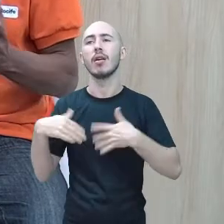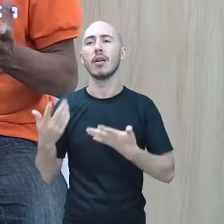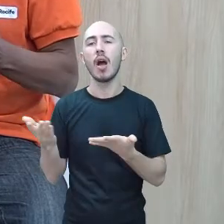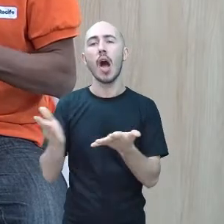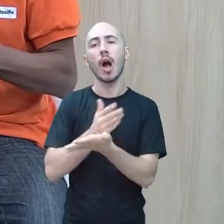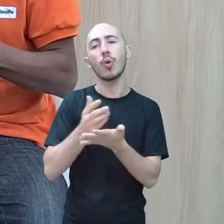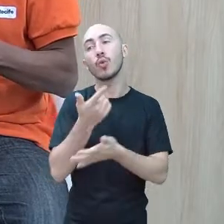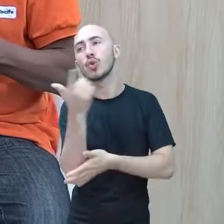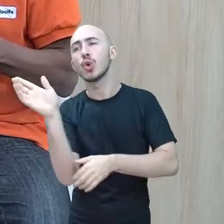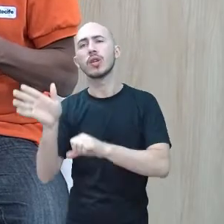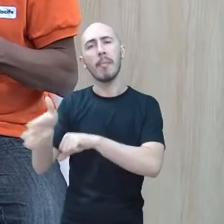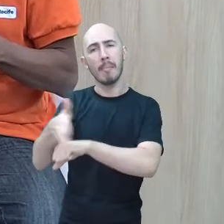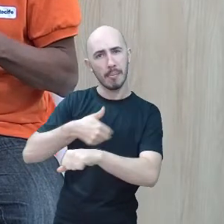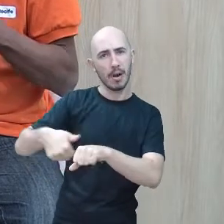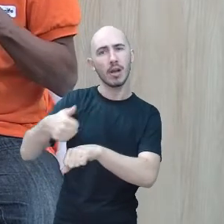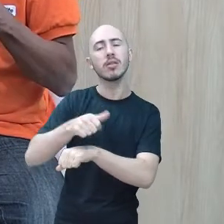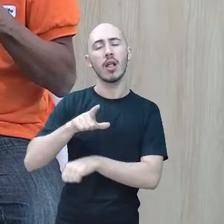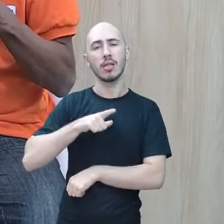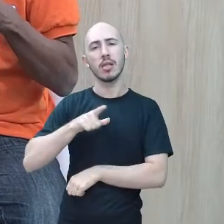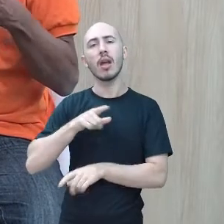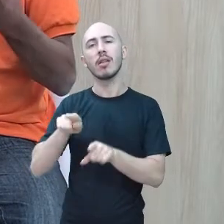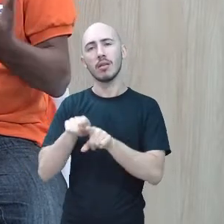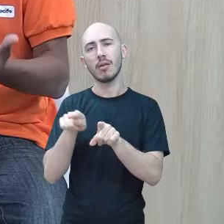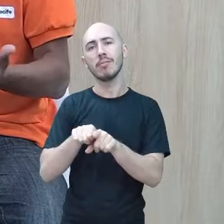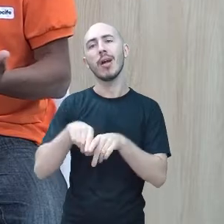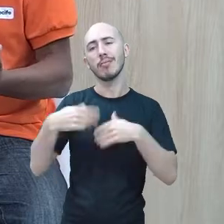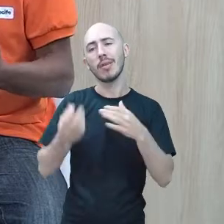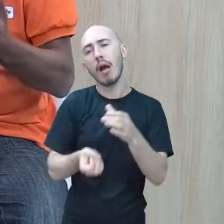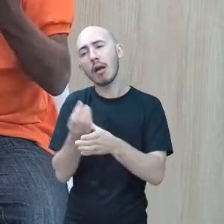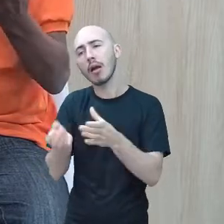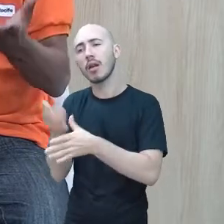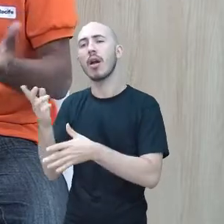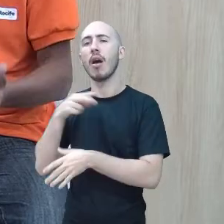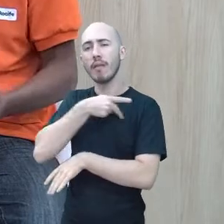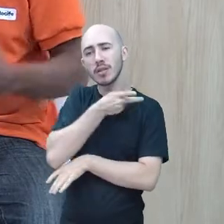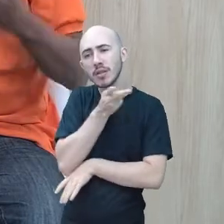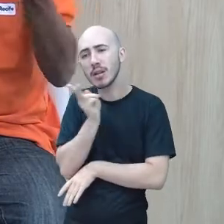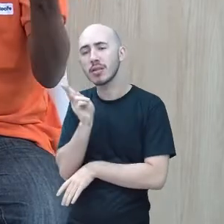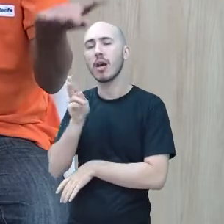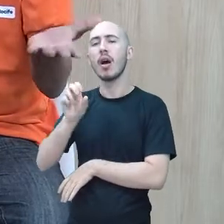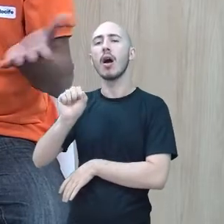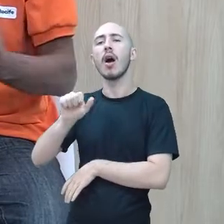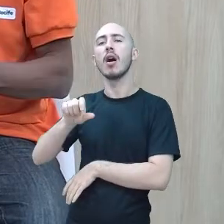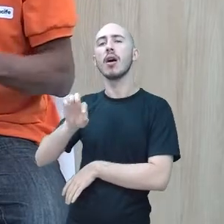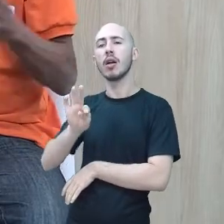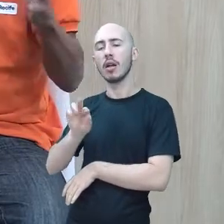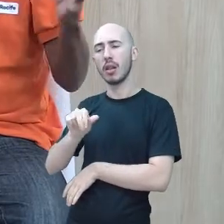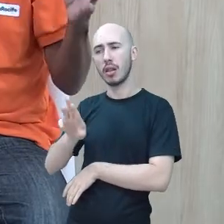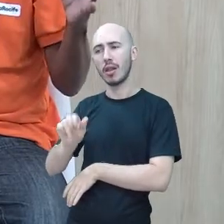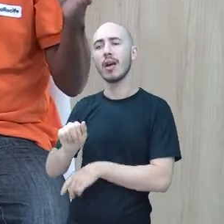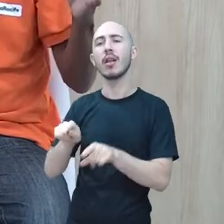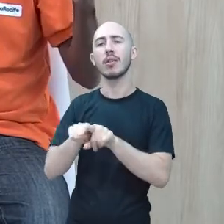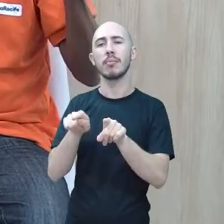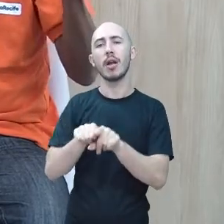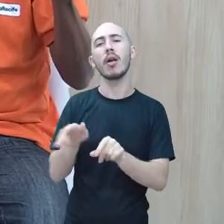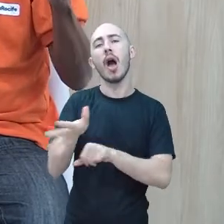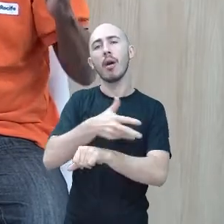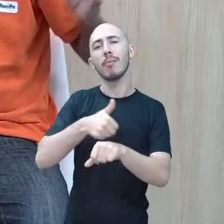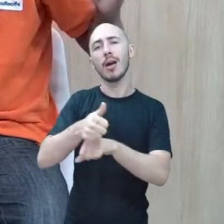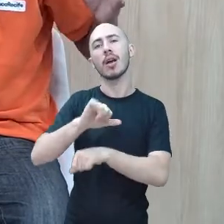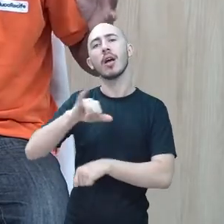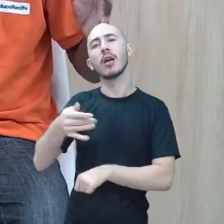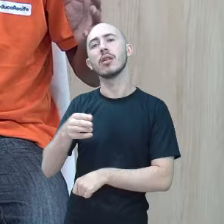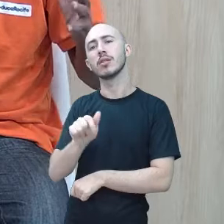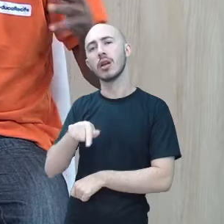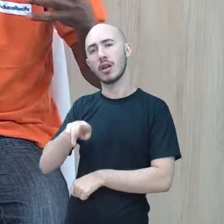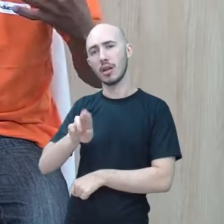alguns outros parques que são feitos para poder chegar em visitação, como tem o de Santana, tem o da Jaqueira. São lugares que estão bem arborizados que a